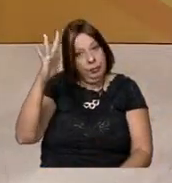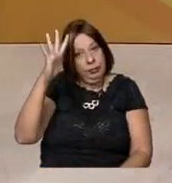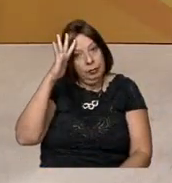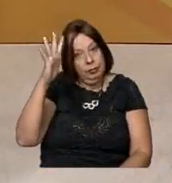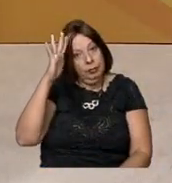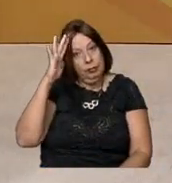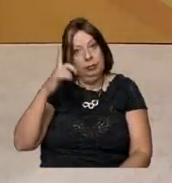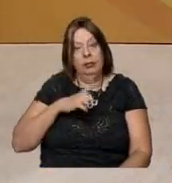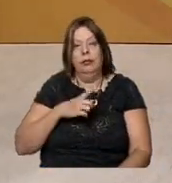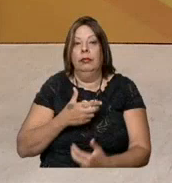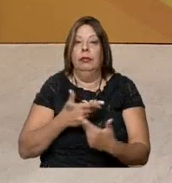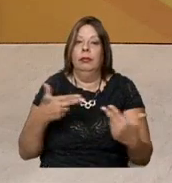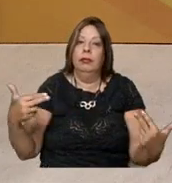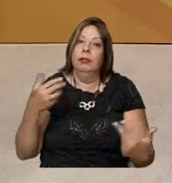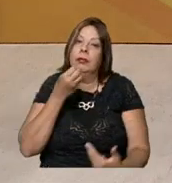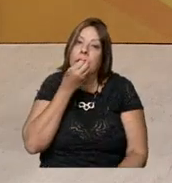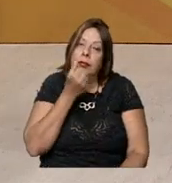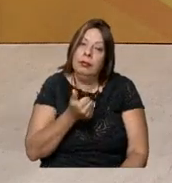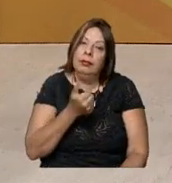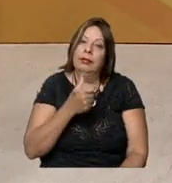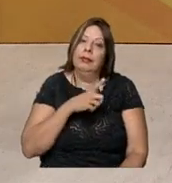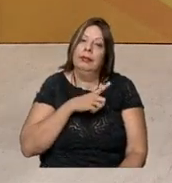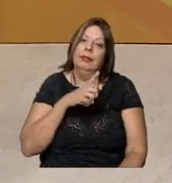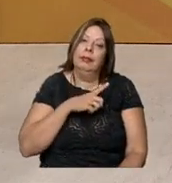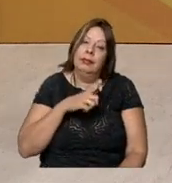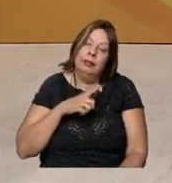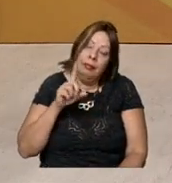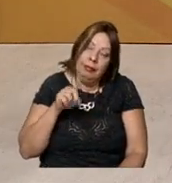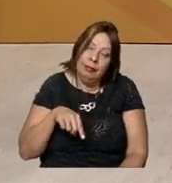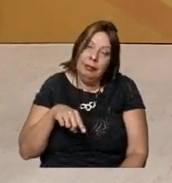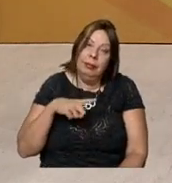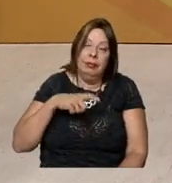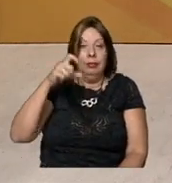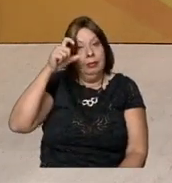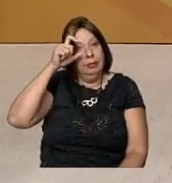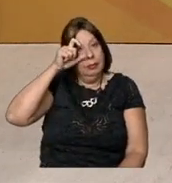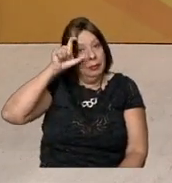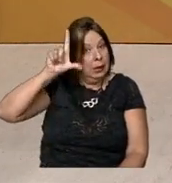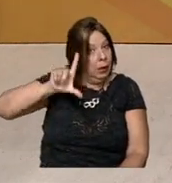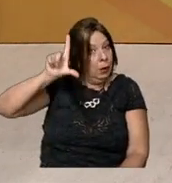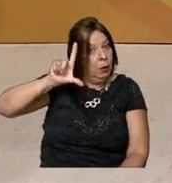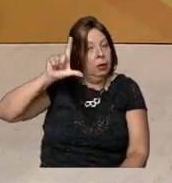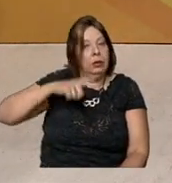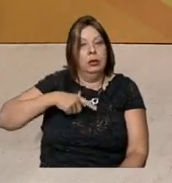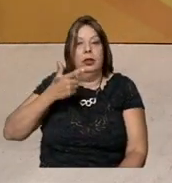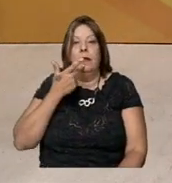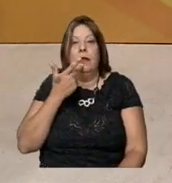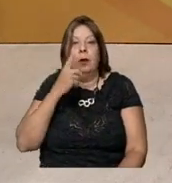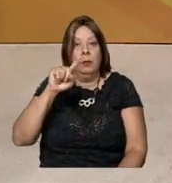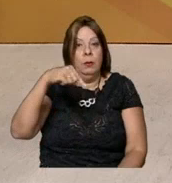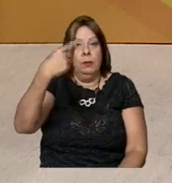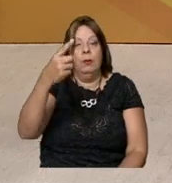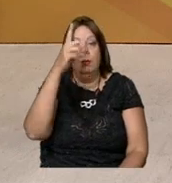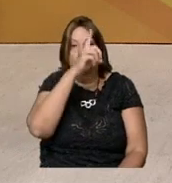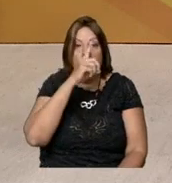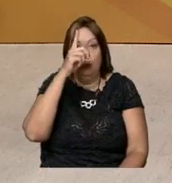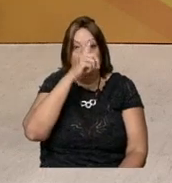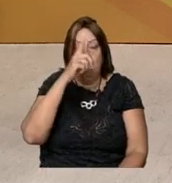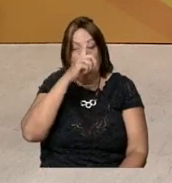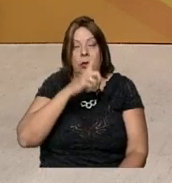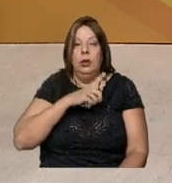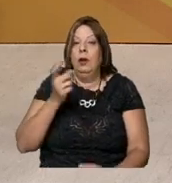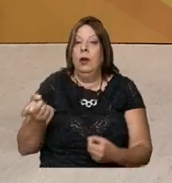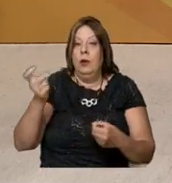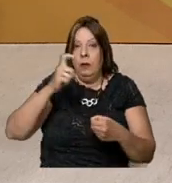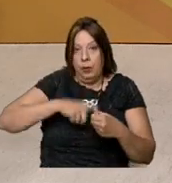Coisa boa, hein, Júnior? Com certeza, Lohan. Show de premiação, hein? O Lohan já deu aí antecipado do que vem por aí no próximo domingo. Voltaremos a